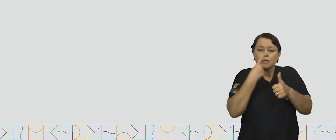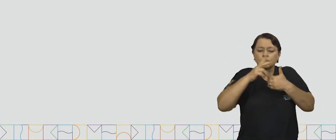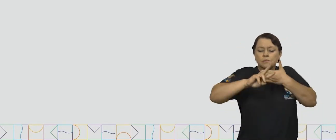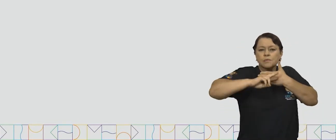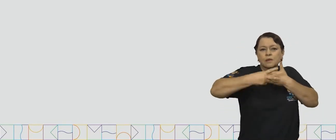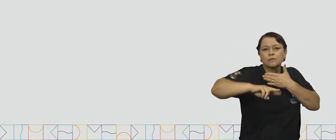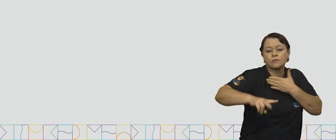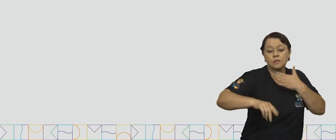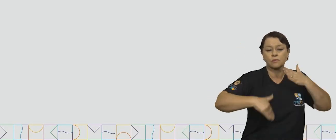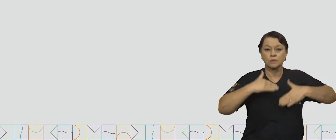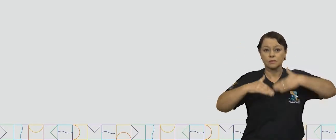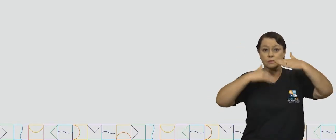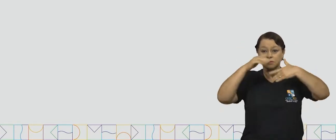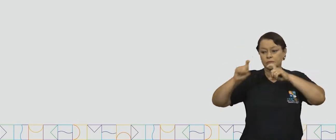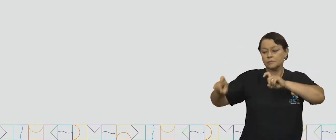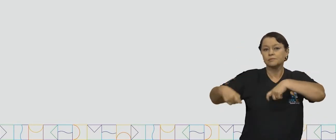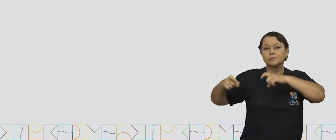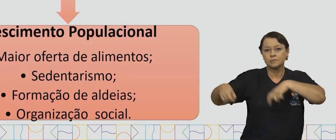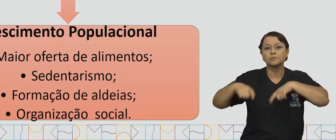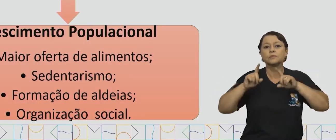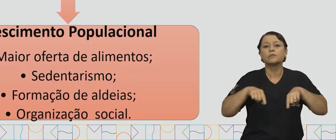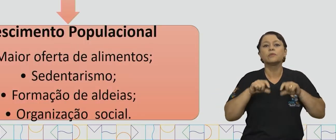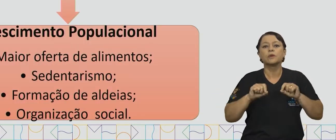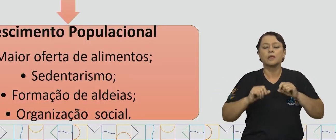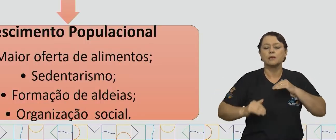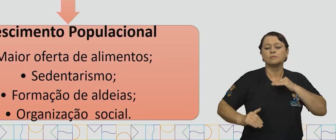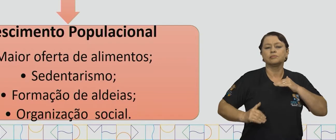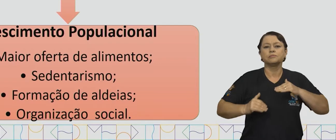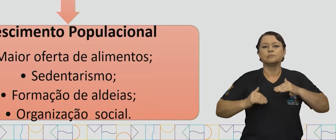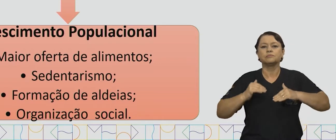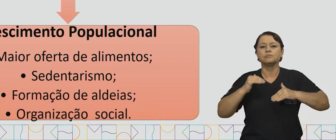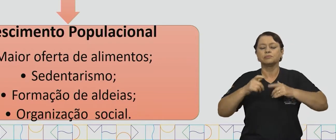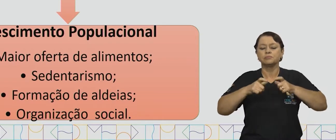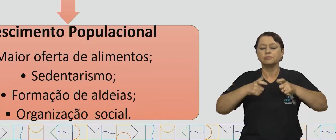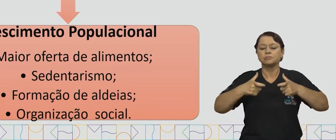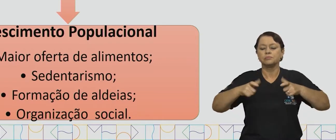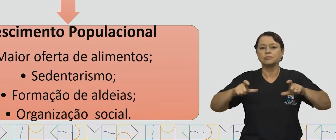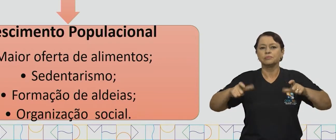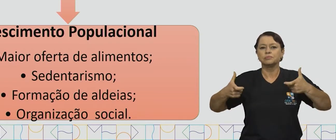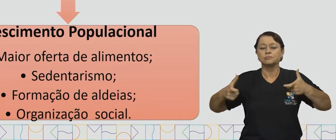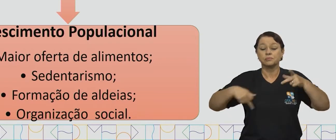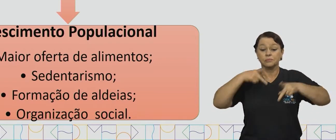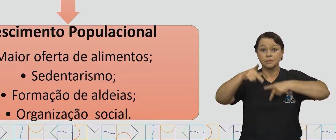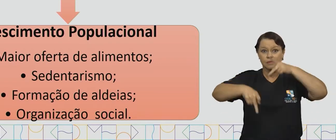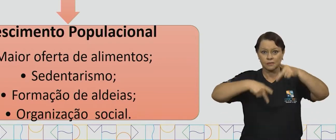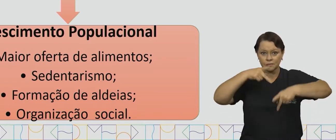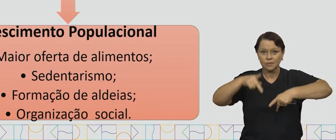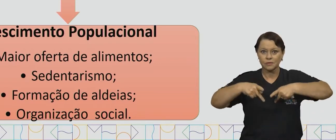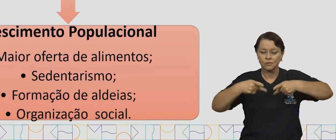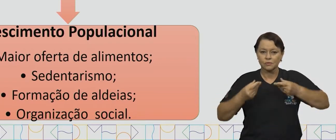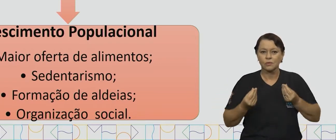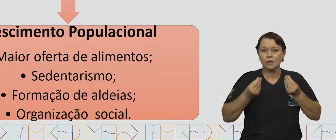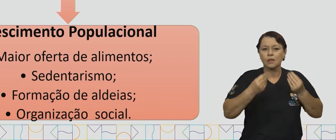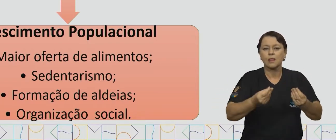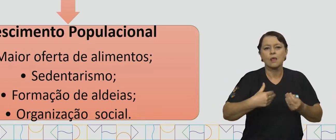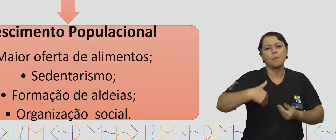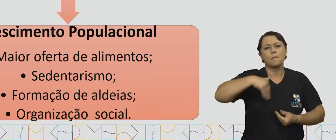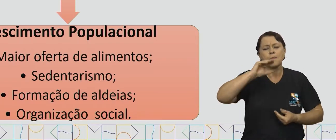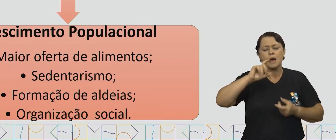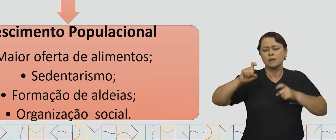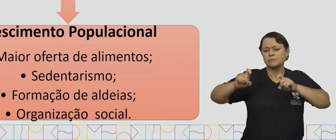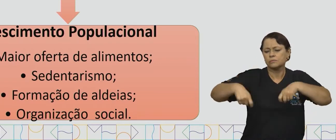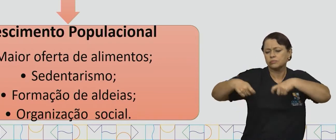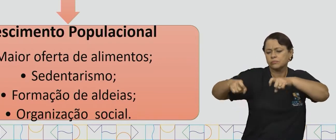desse desenvolvimento da agricultura foi o crescimento populacional, o que proporcionou uma maior oferta de alimentos